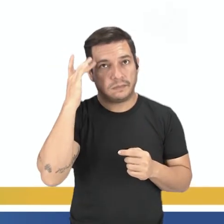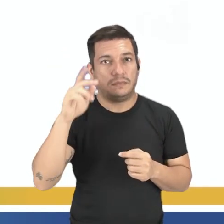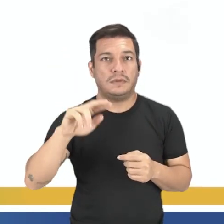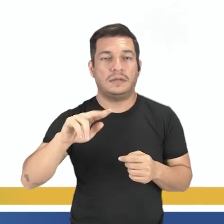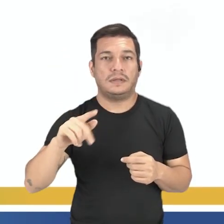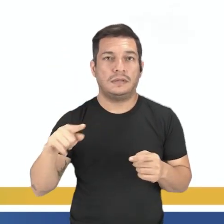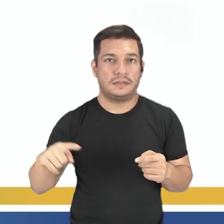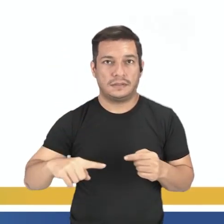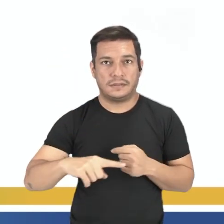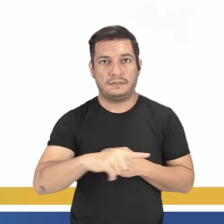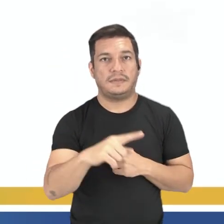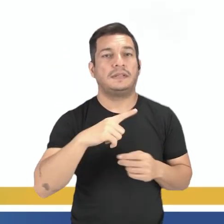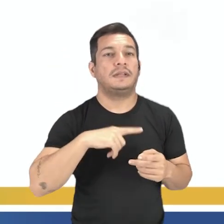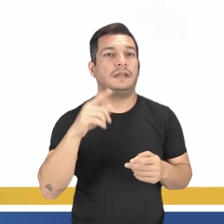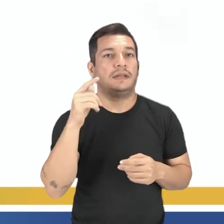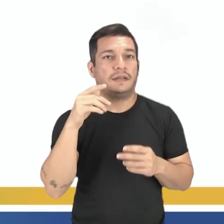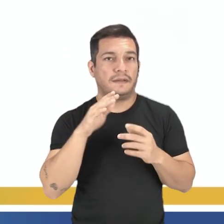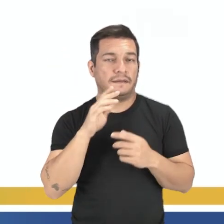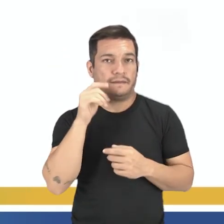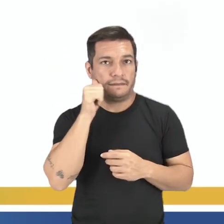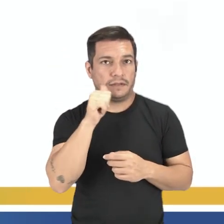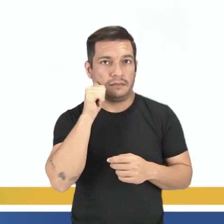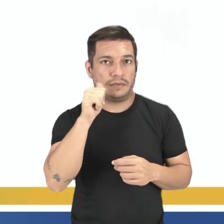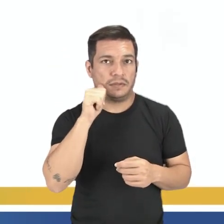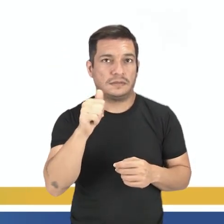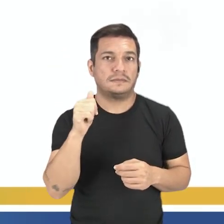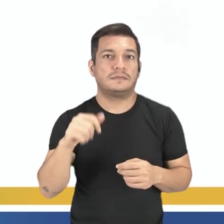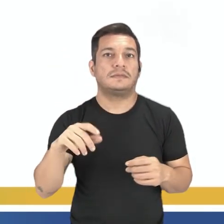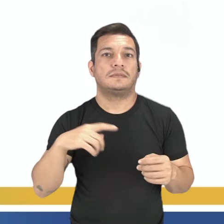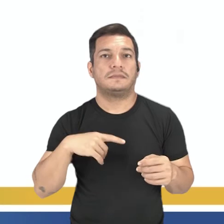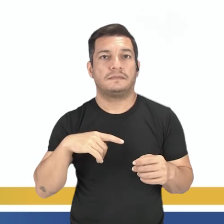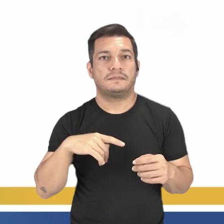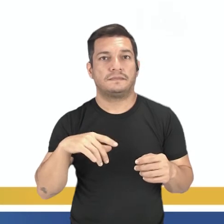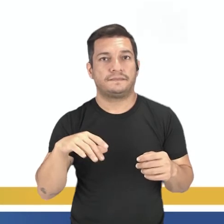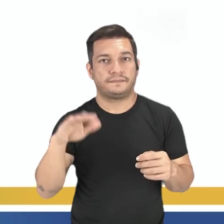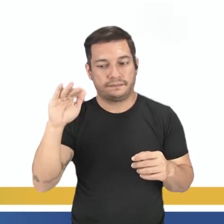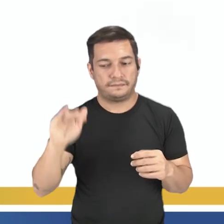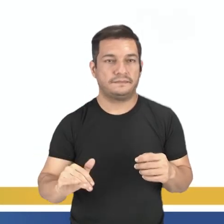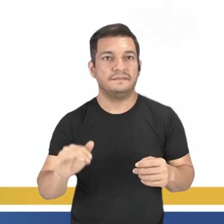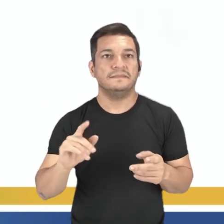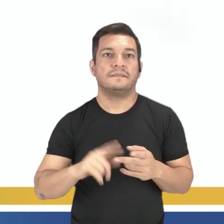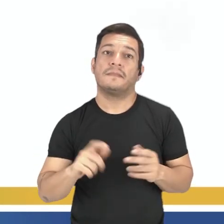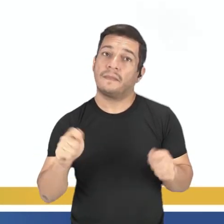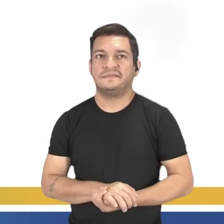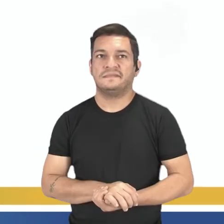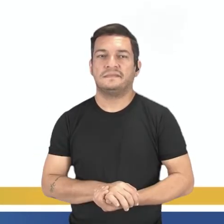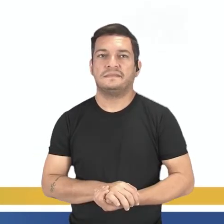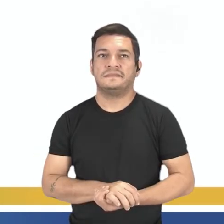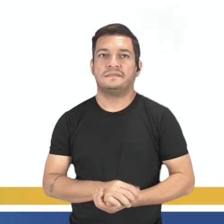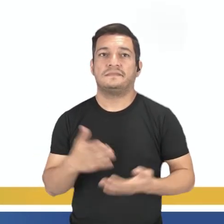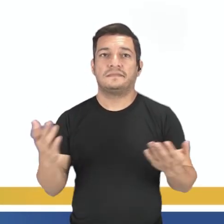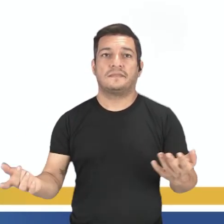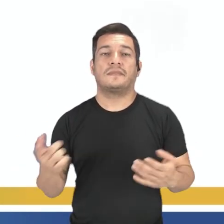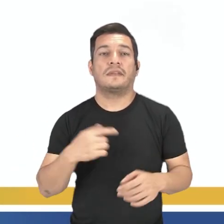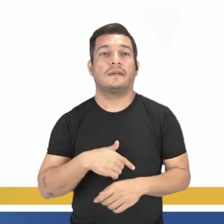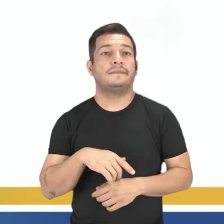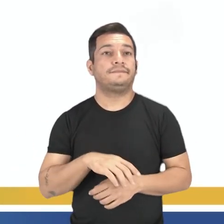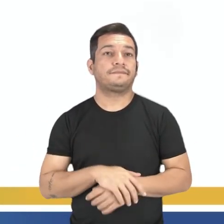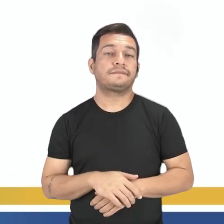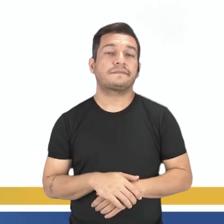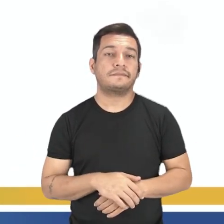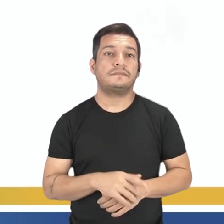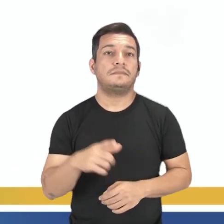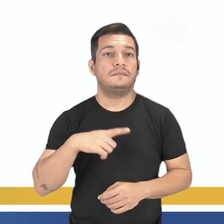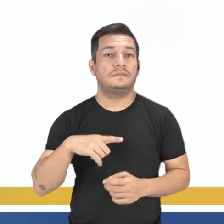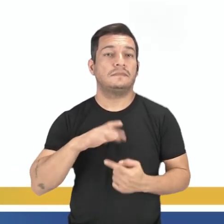Ele trouxe os gametas femininos com alelos para baixa estatura? Pode ser. Então, nesse caso,